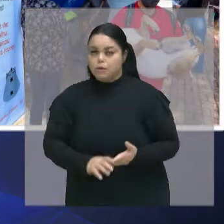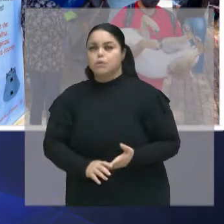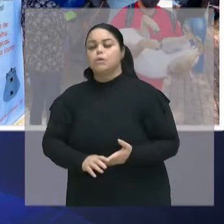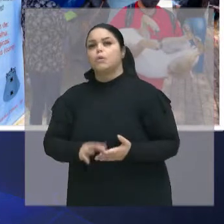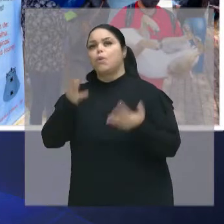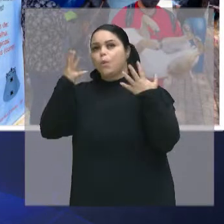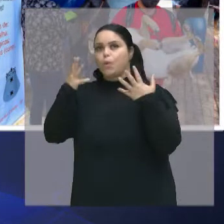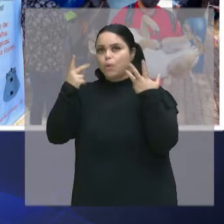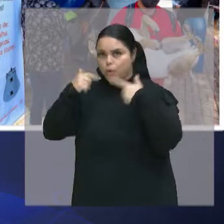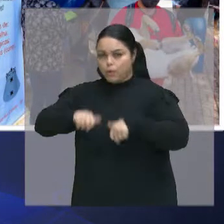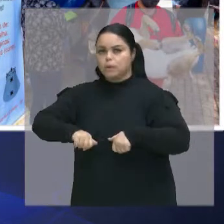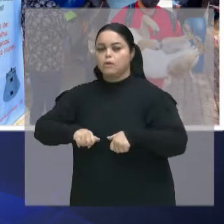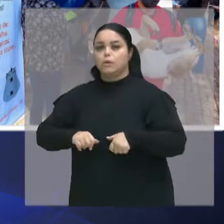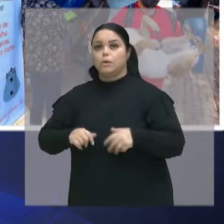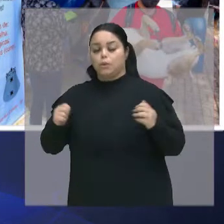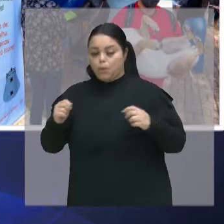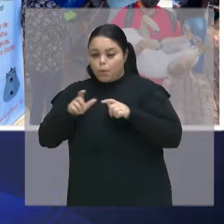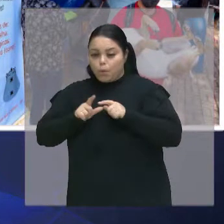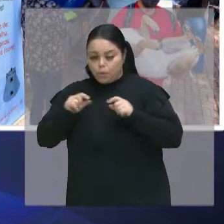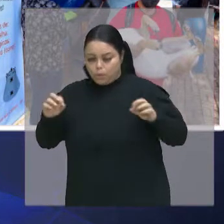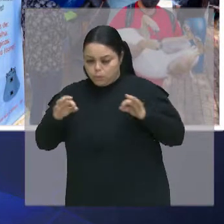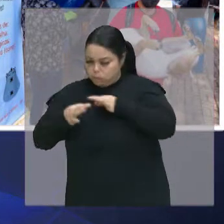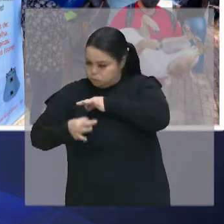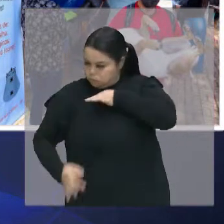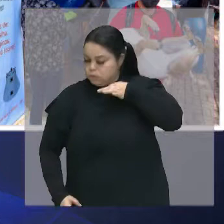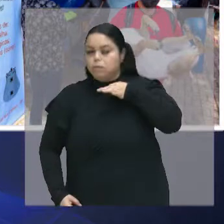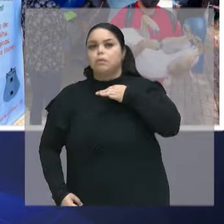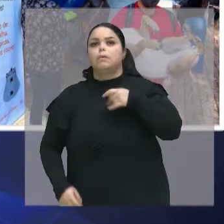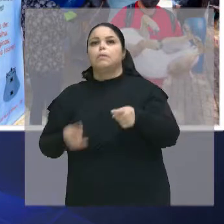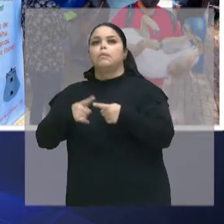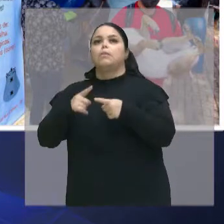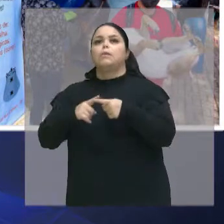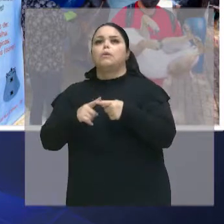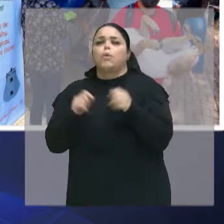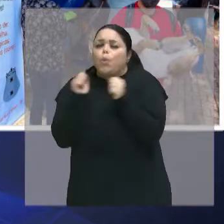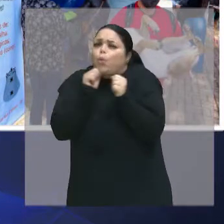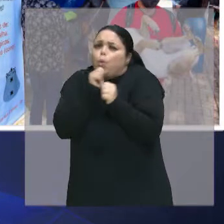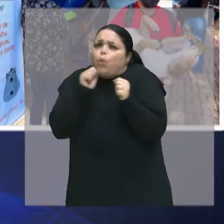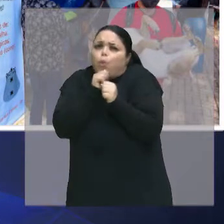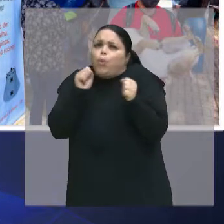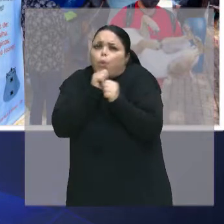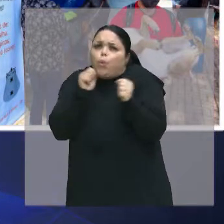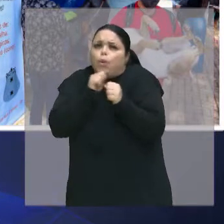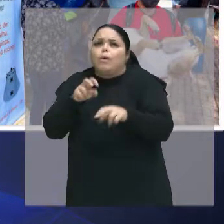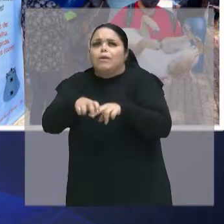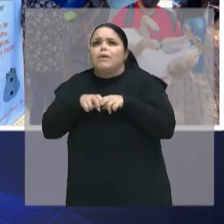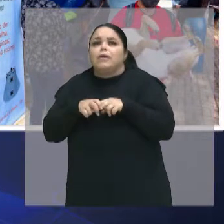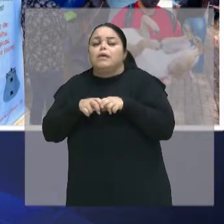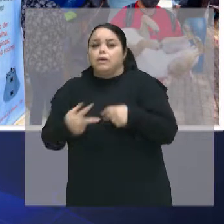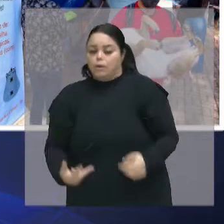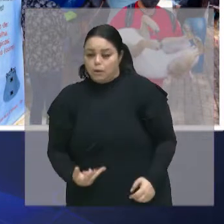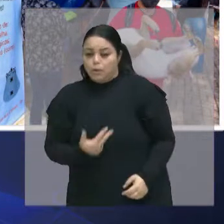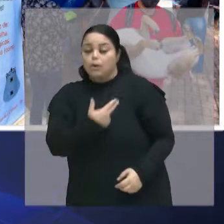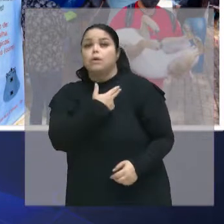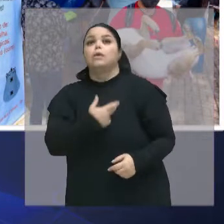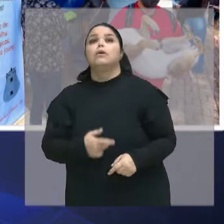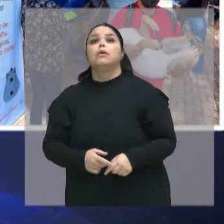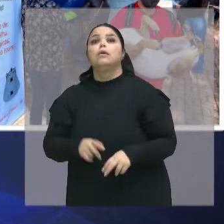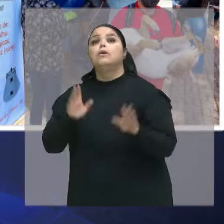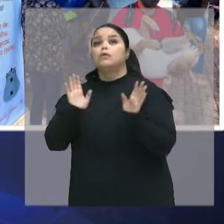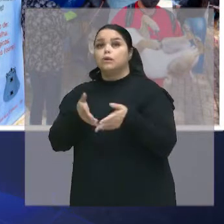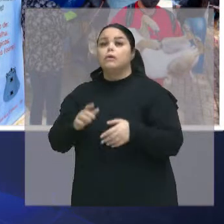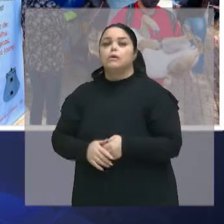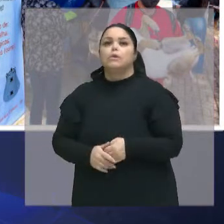tira a medida dos cachorros para poder abrigá-los, porque eles saem com muito frio por causa da cirurgia, então eles já